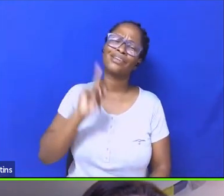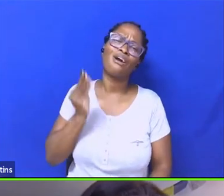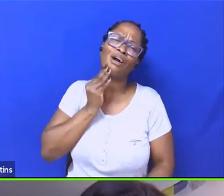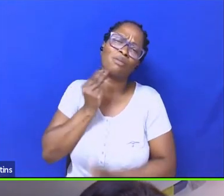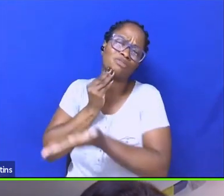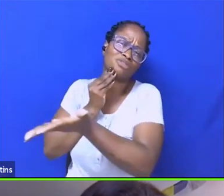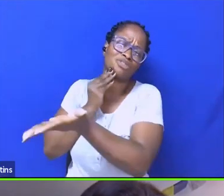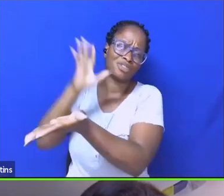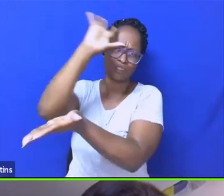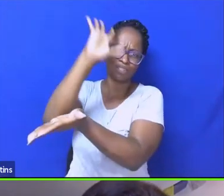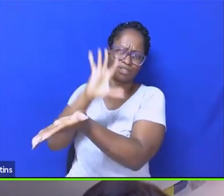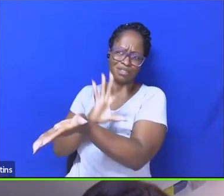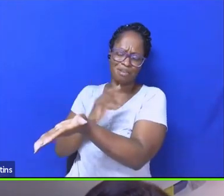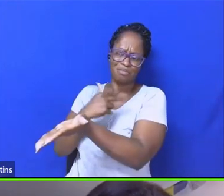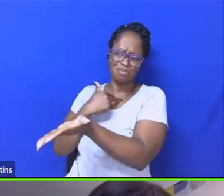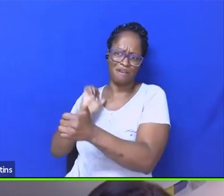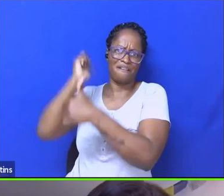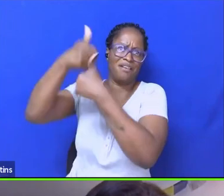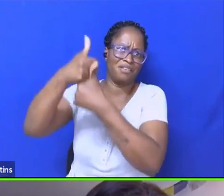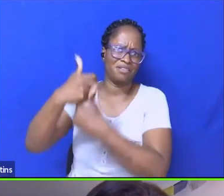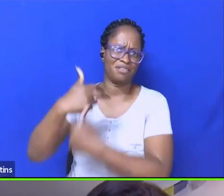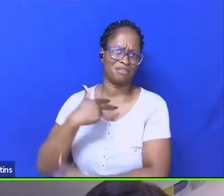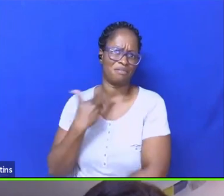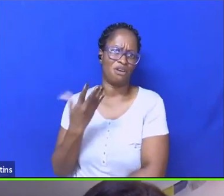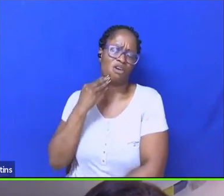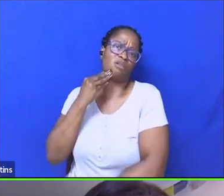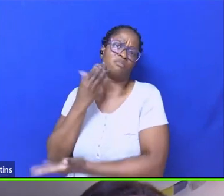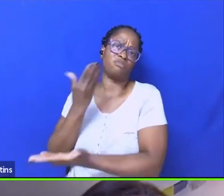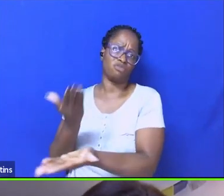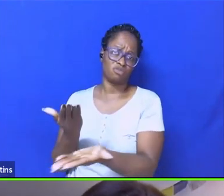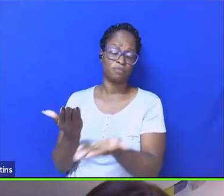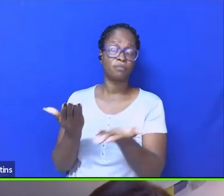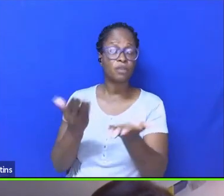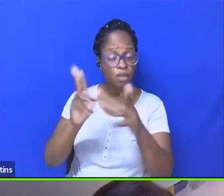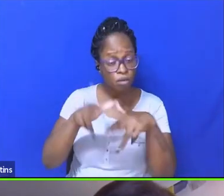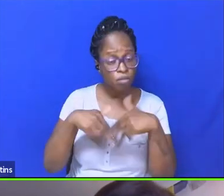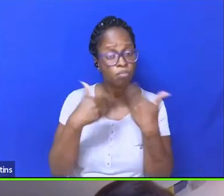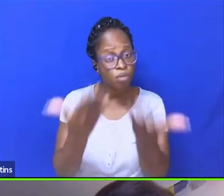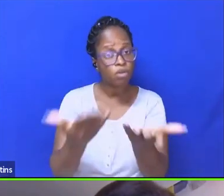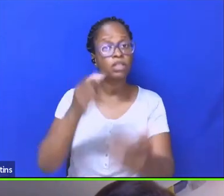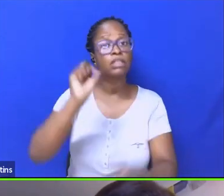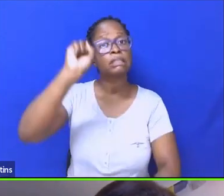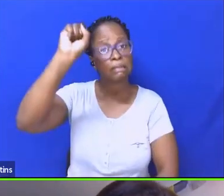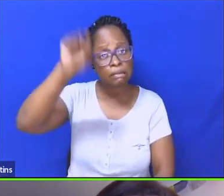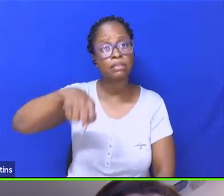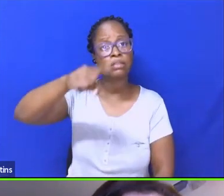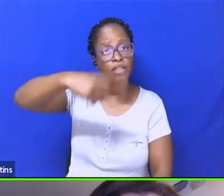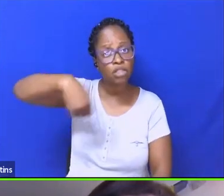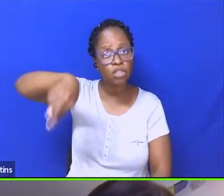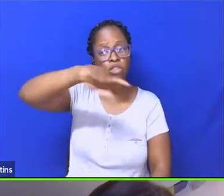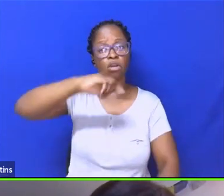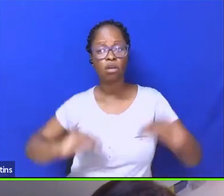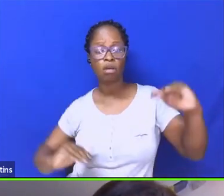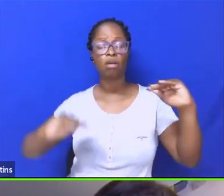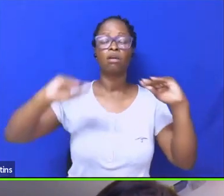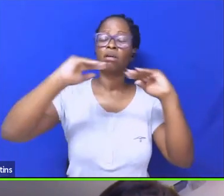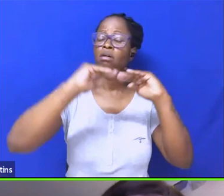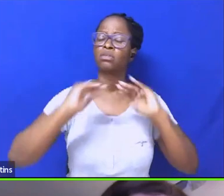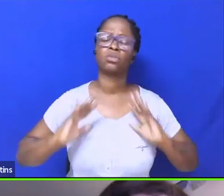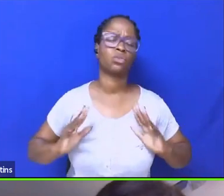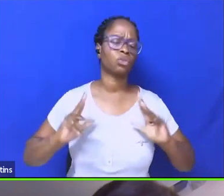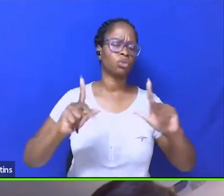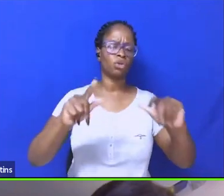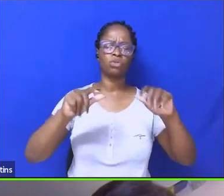e por eso eu creo que si temos que aspirar a paridade en todo órgano de poder para que as decisiones que se